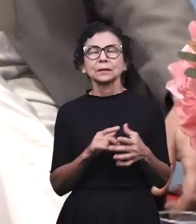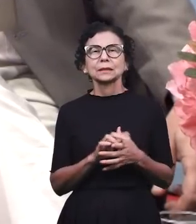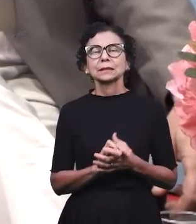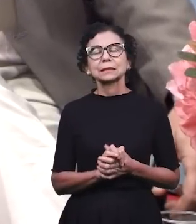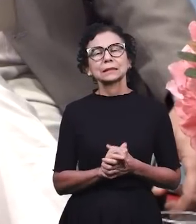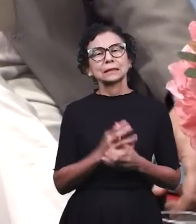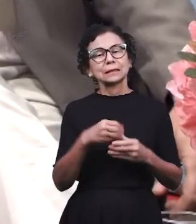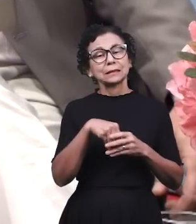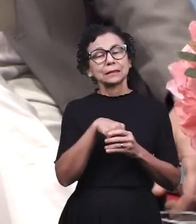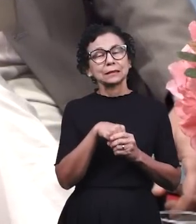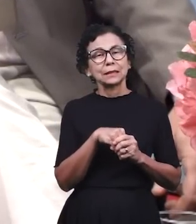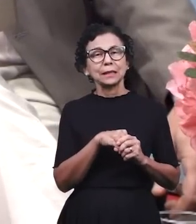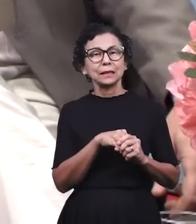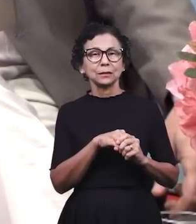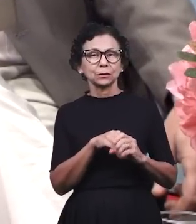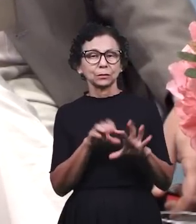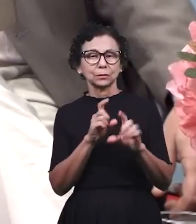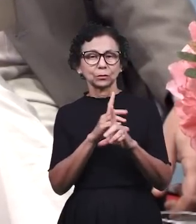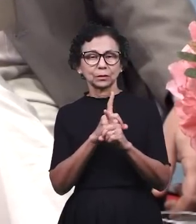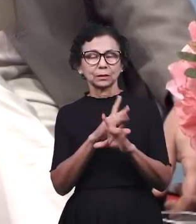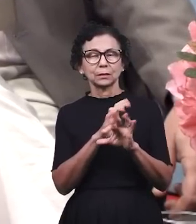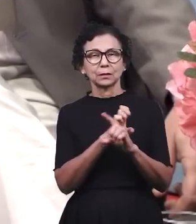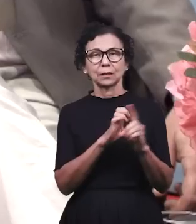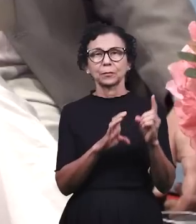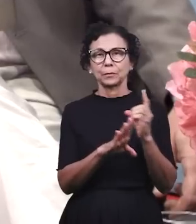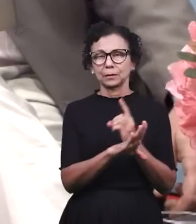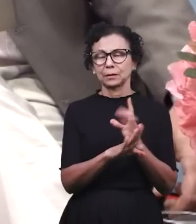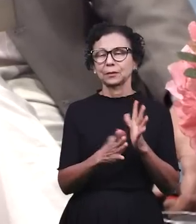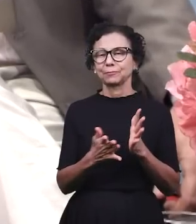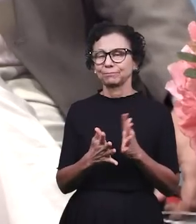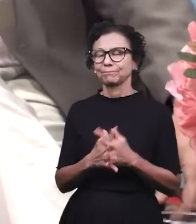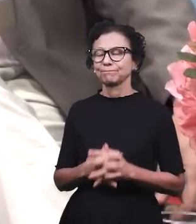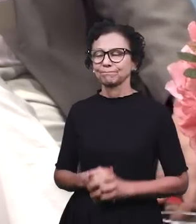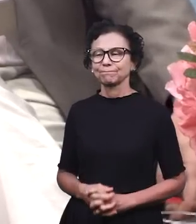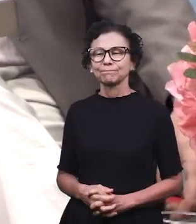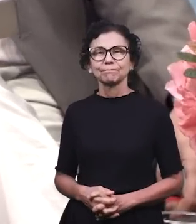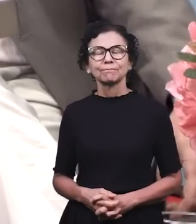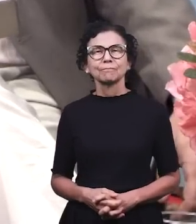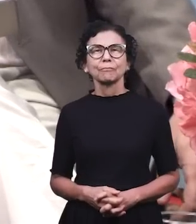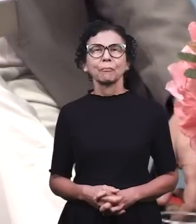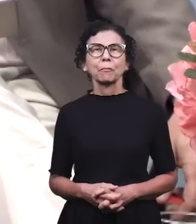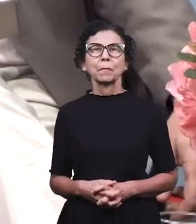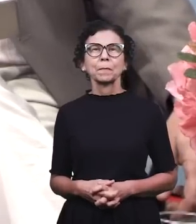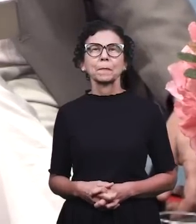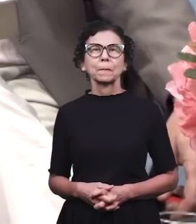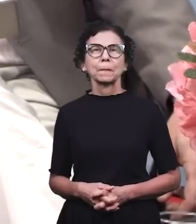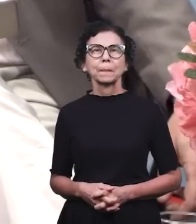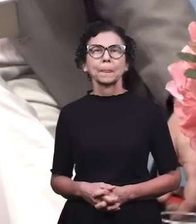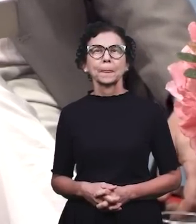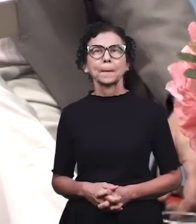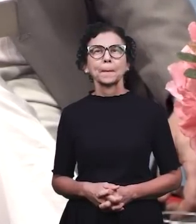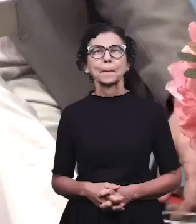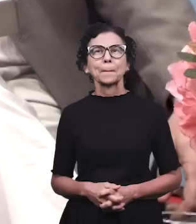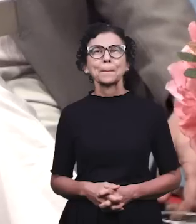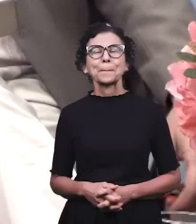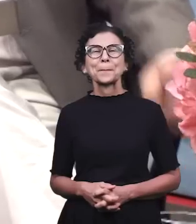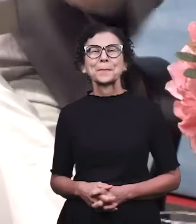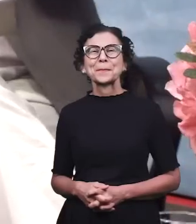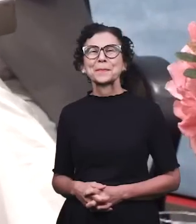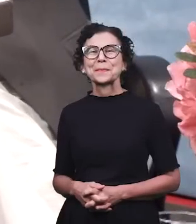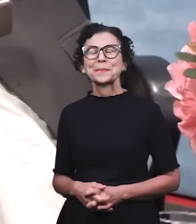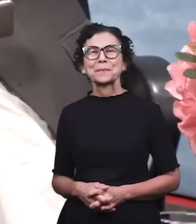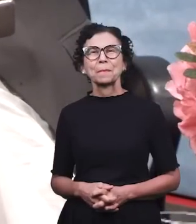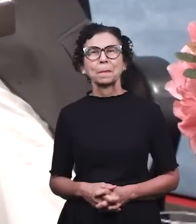entendeu? Porque é uma sequência. A EBD é uma sequência. É uma sequência. Então, não é dentro do clima que está toda a igreja. E